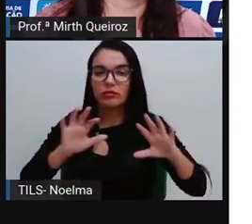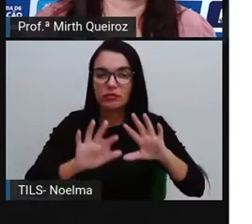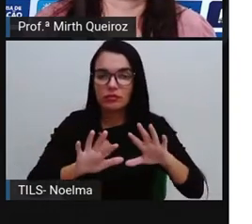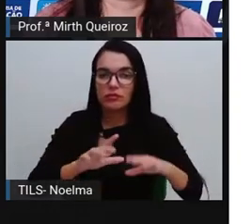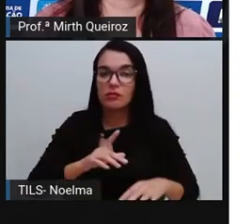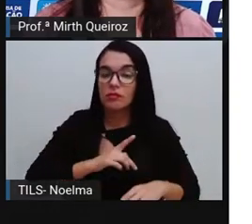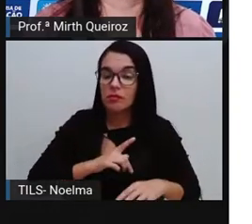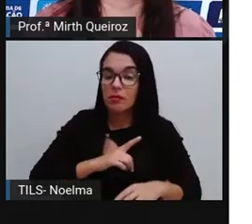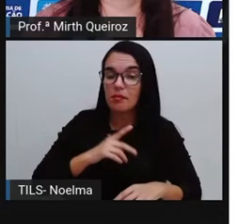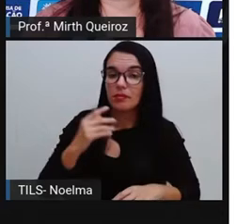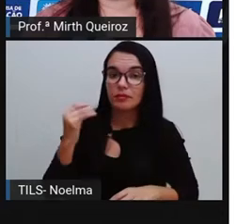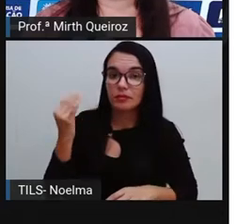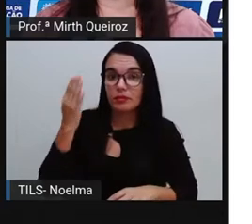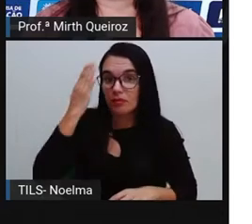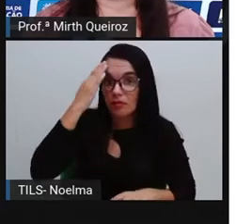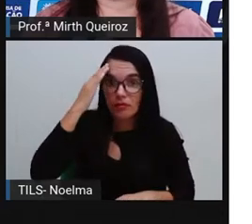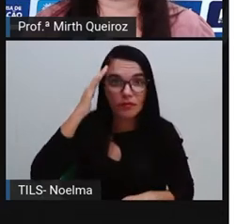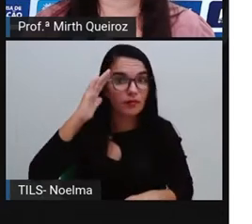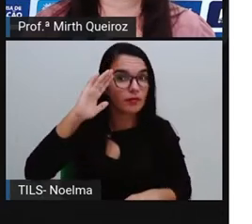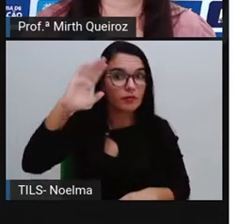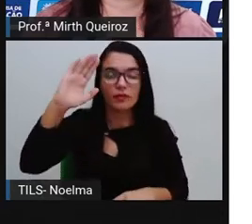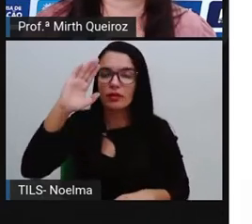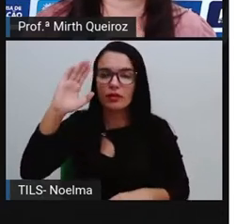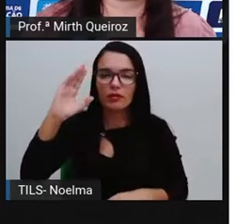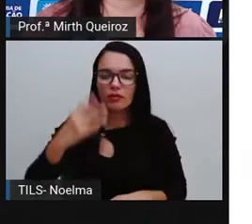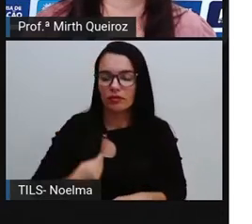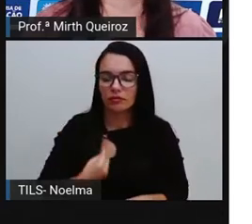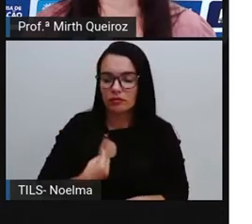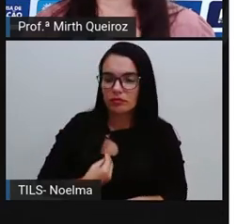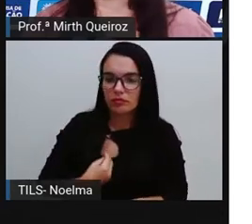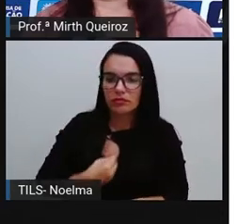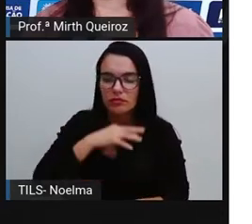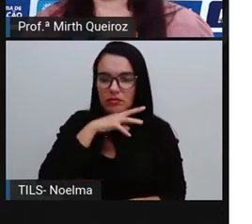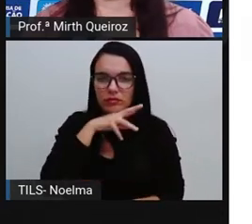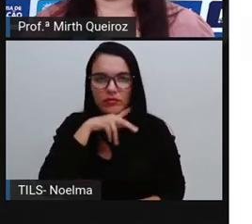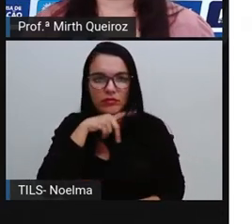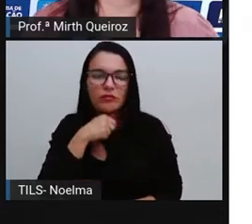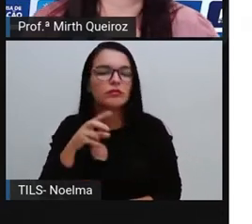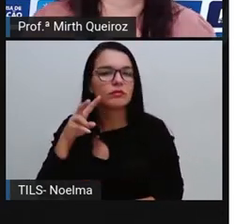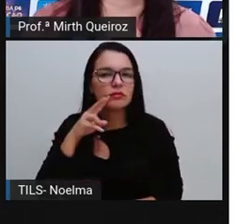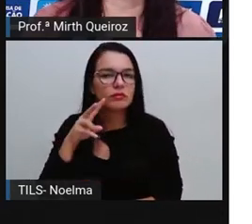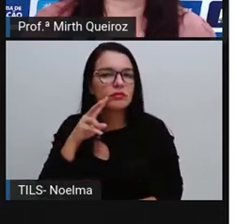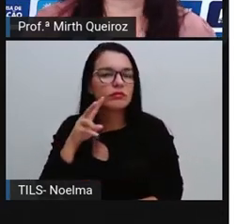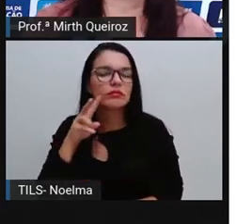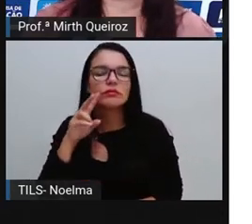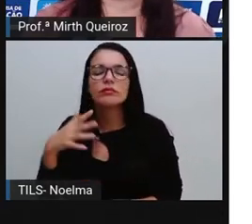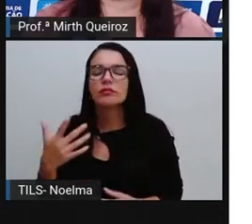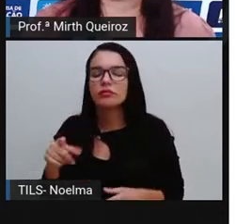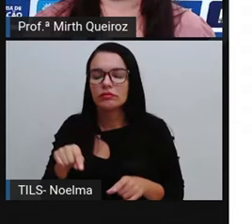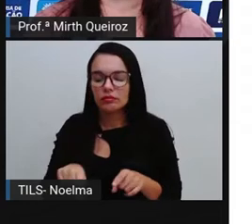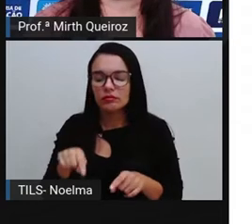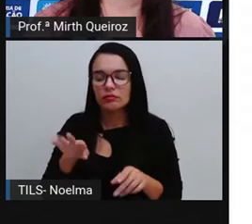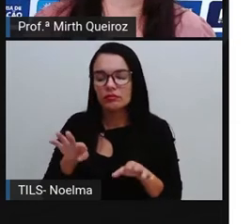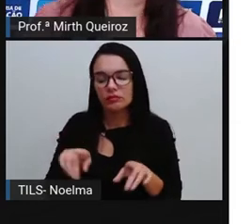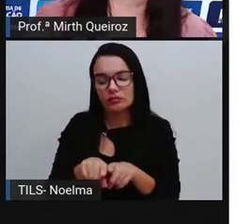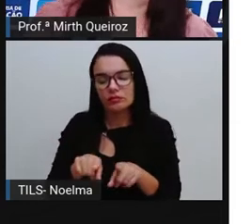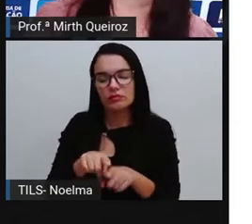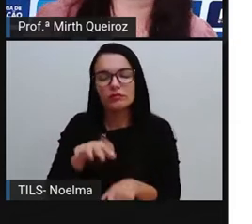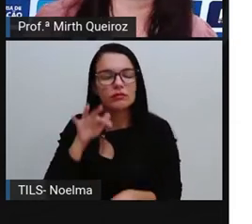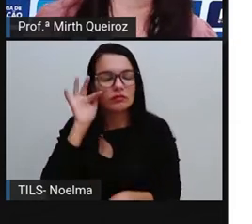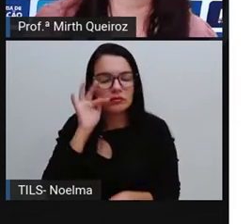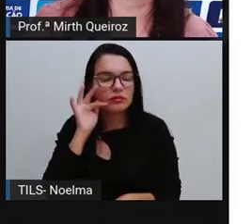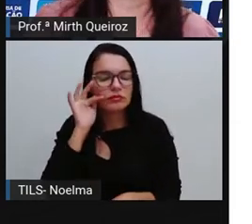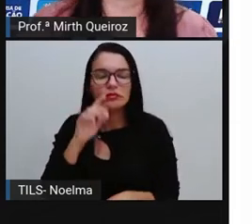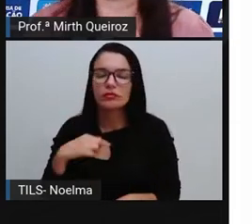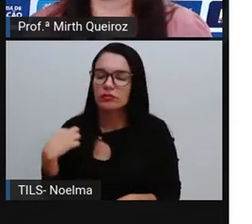elemento que é essencial para a sobrevivência dos animais, dos vegetais na Terra, para a sobrevivência de tudo, na verdade. Nós precisamos